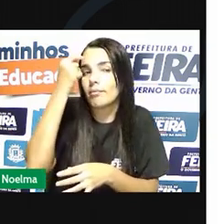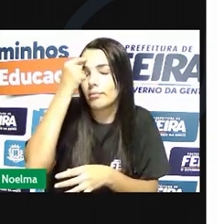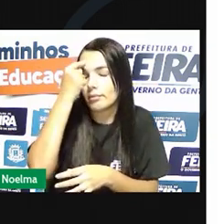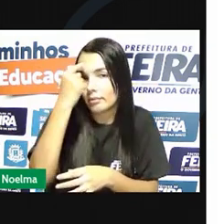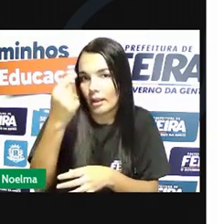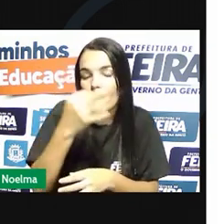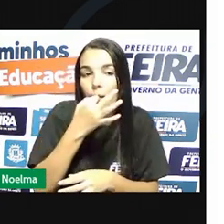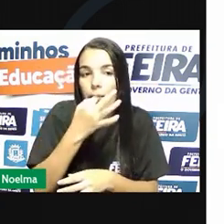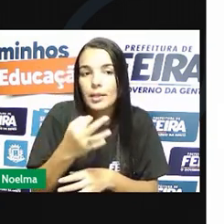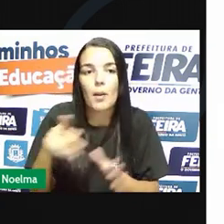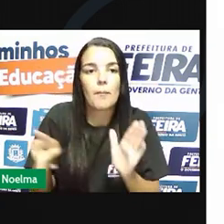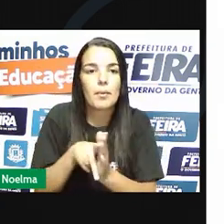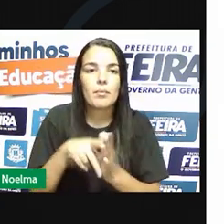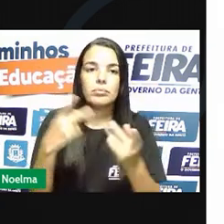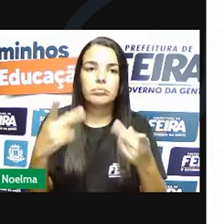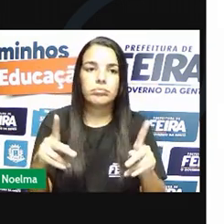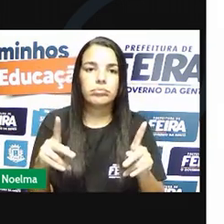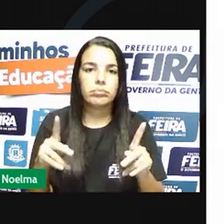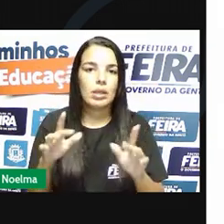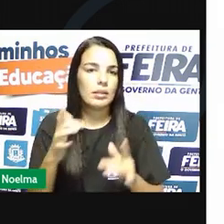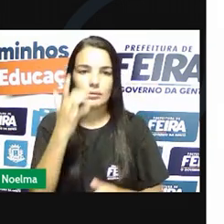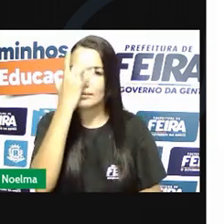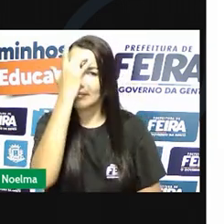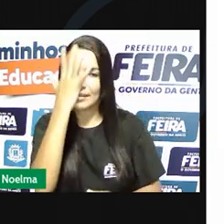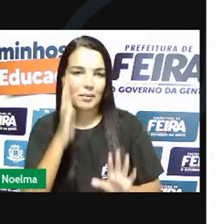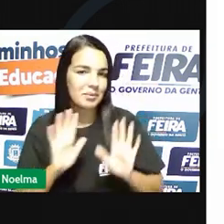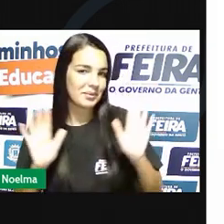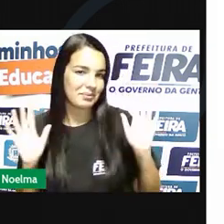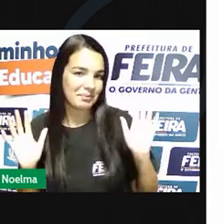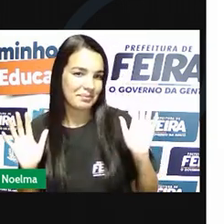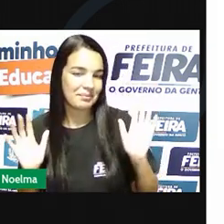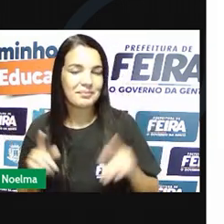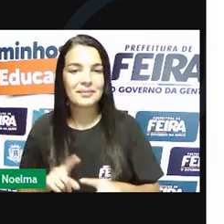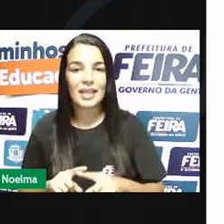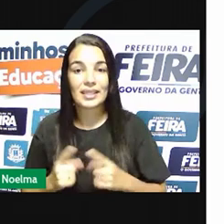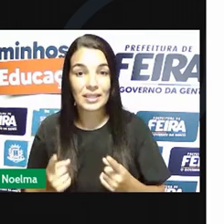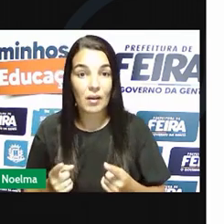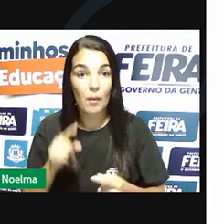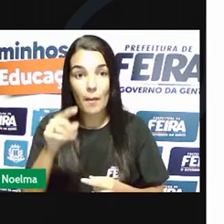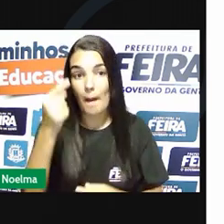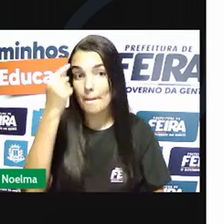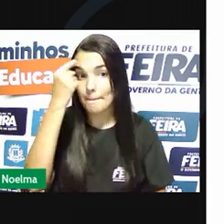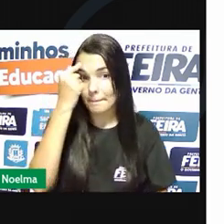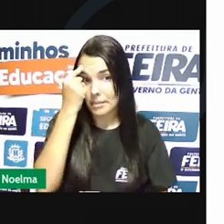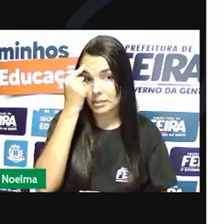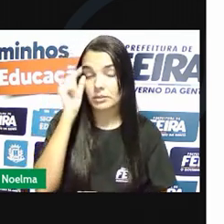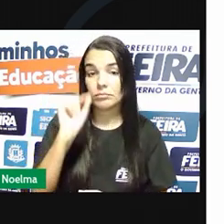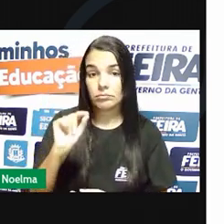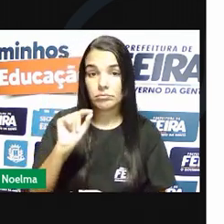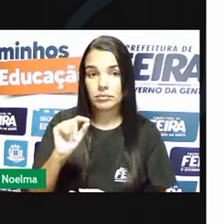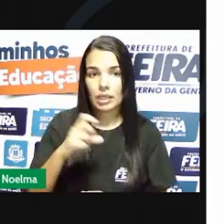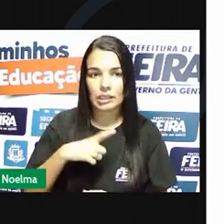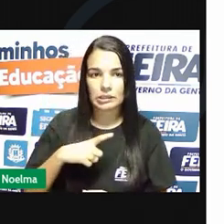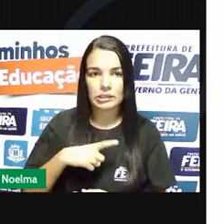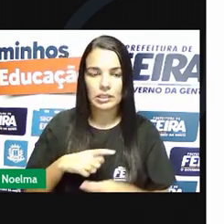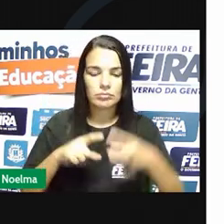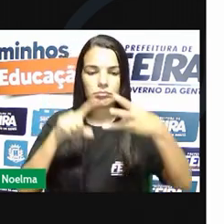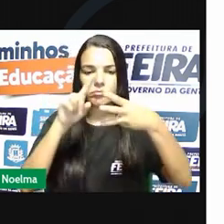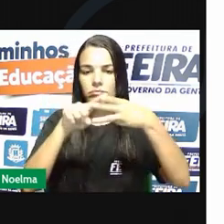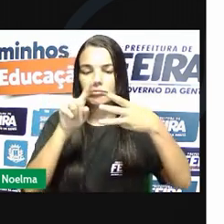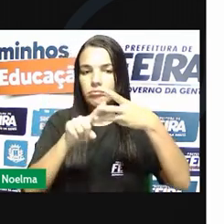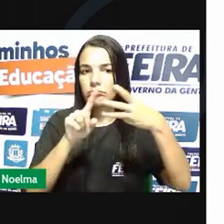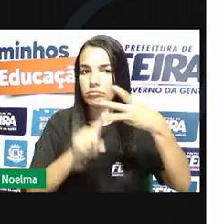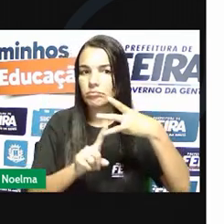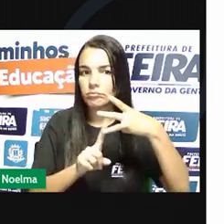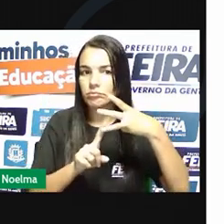Bem simples, bem tranquilo, bem susto, que nem mousse, leve como a neve. Muito bem, então pensa assim, ó, 6 passos importantes para você fazer